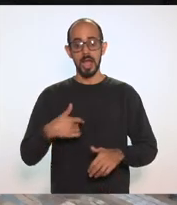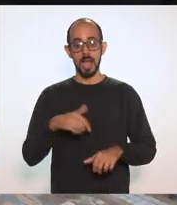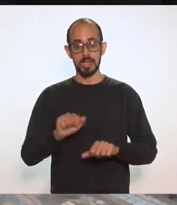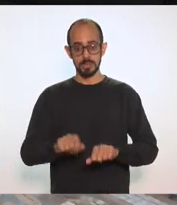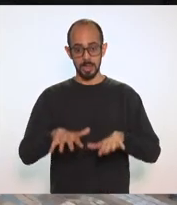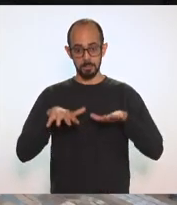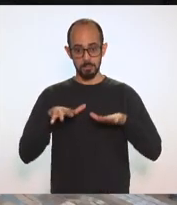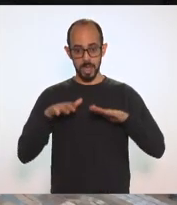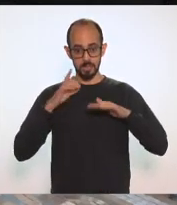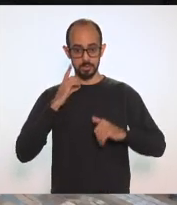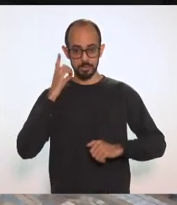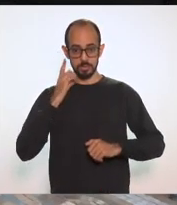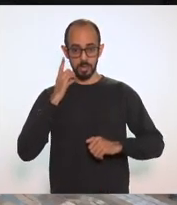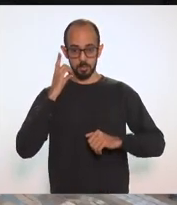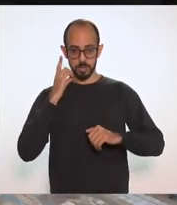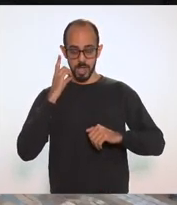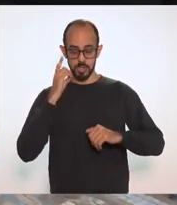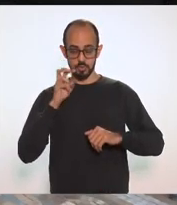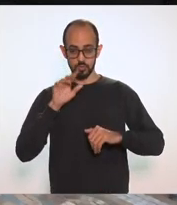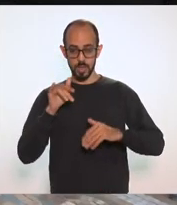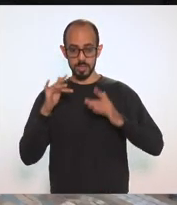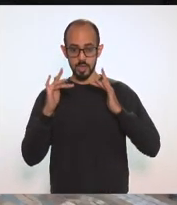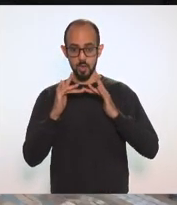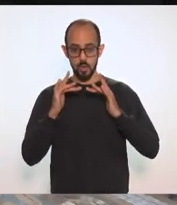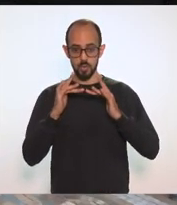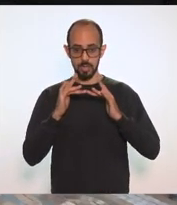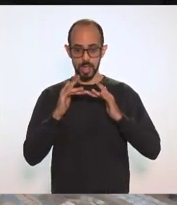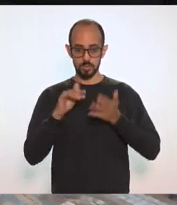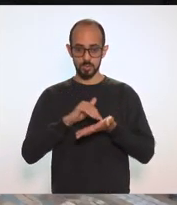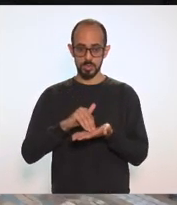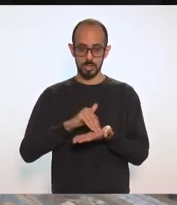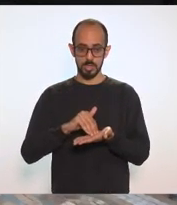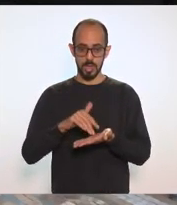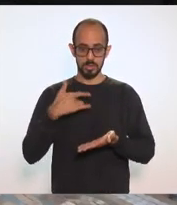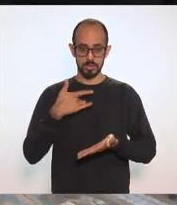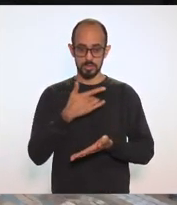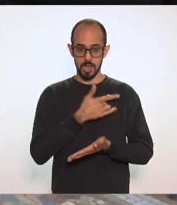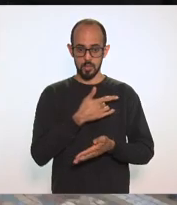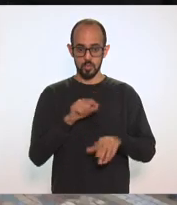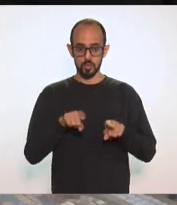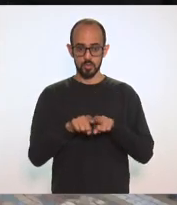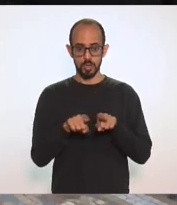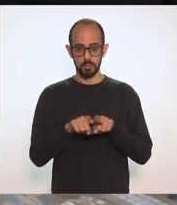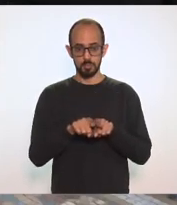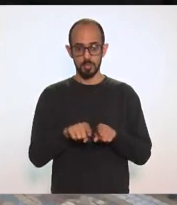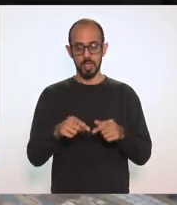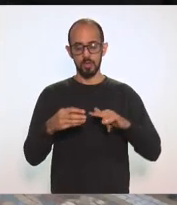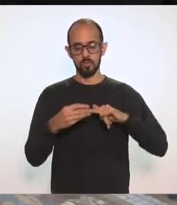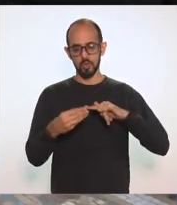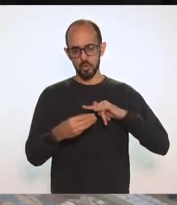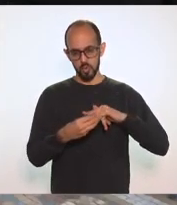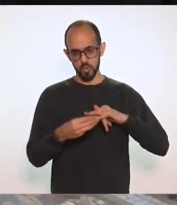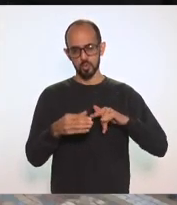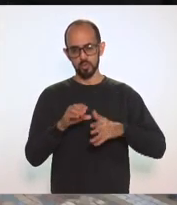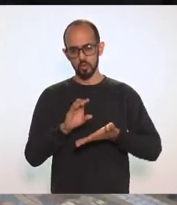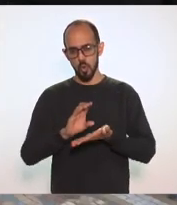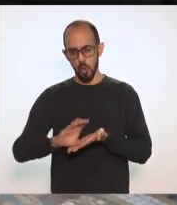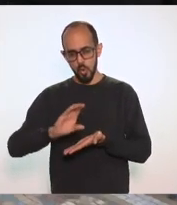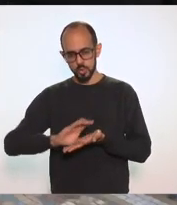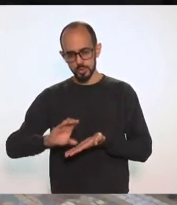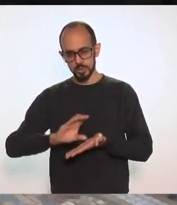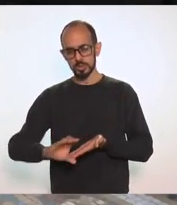um canal permanente com a Secretaria de Saúde e com os demais entes, a Fiocruz, o Conselho de